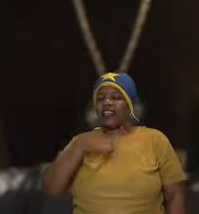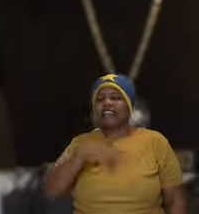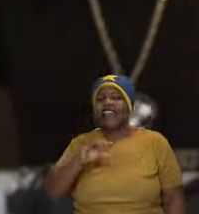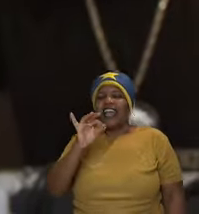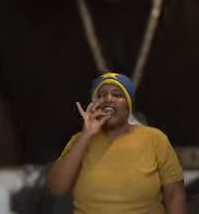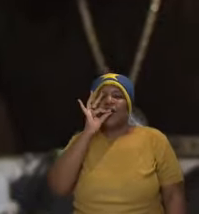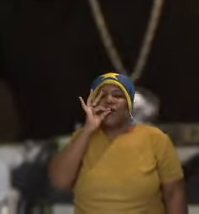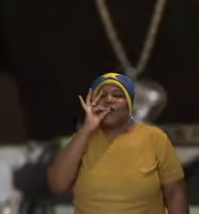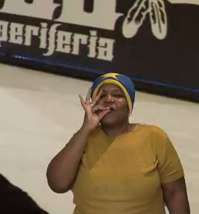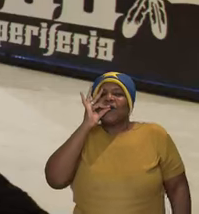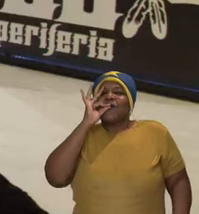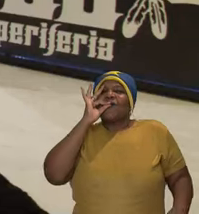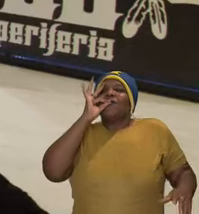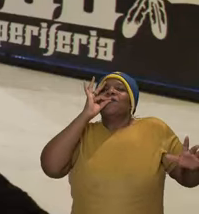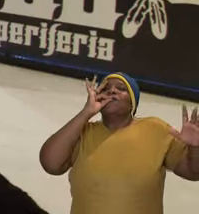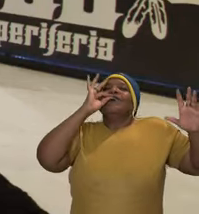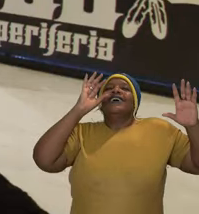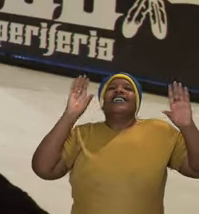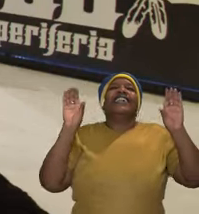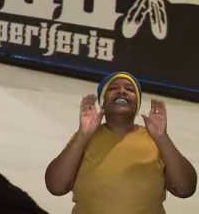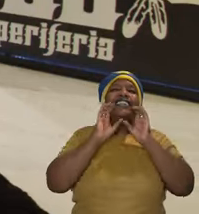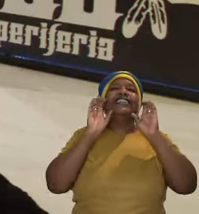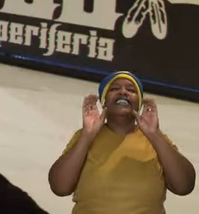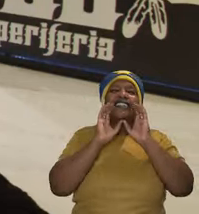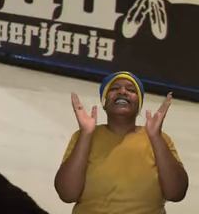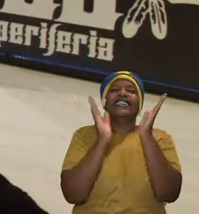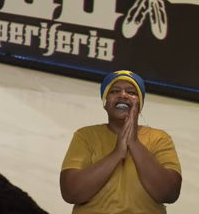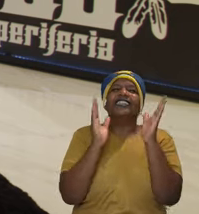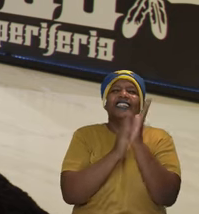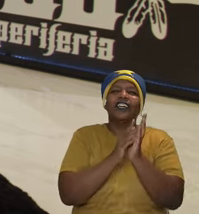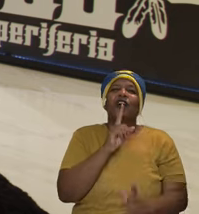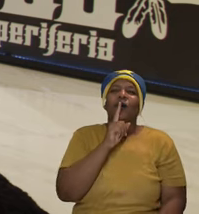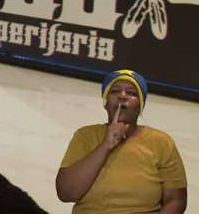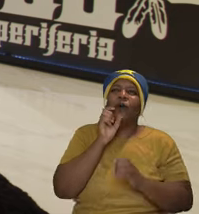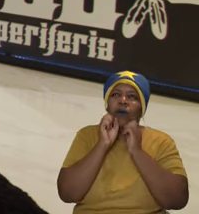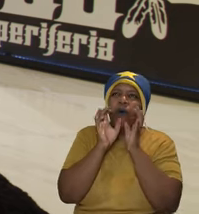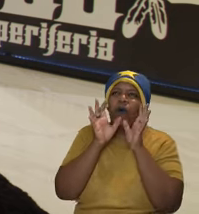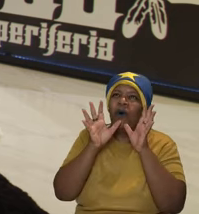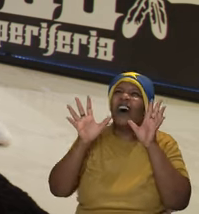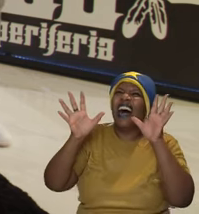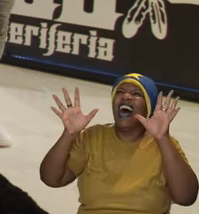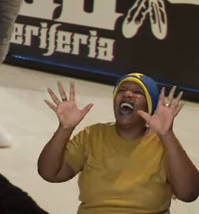Colômbia, aniversário do colombiano.